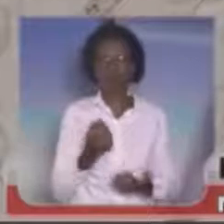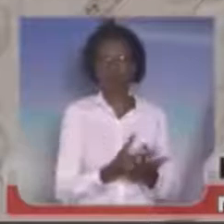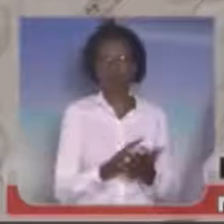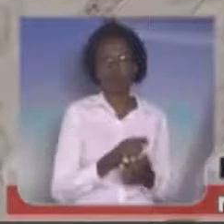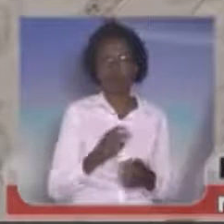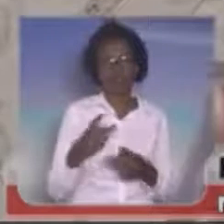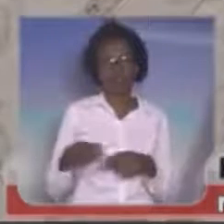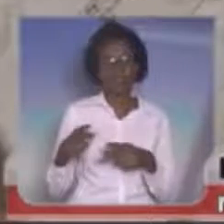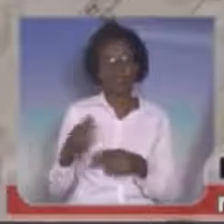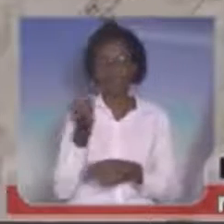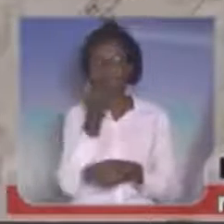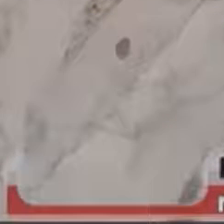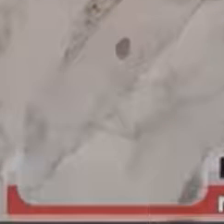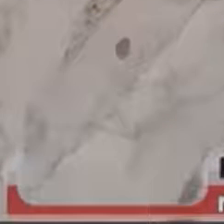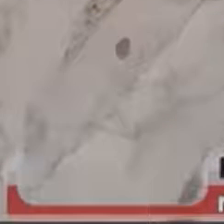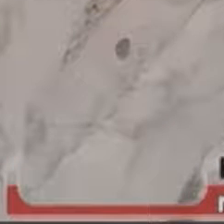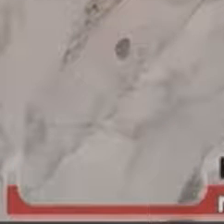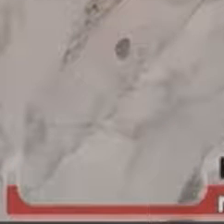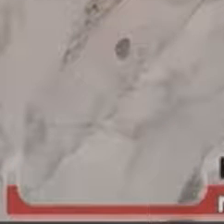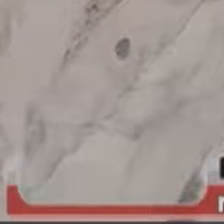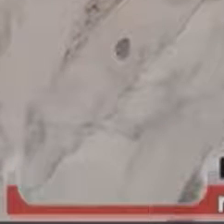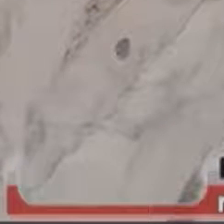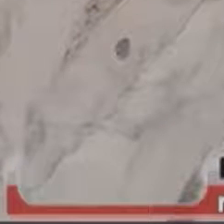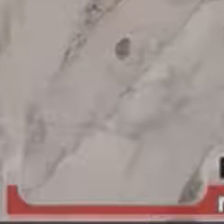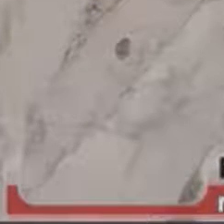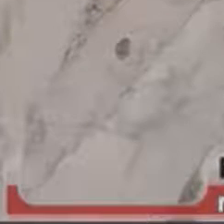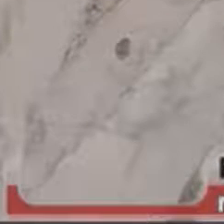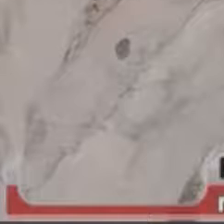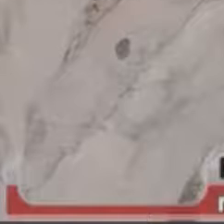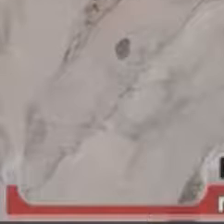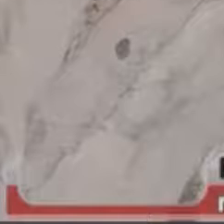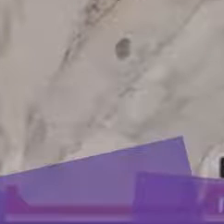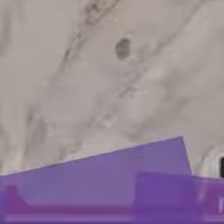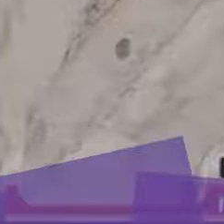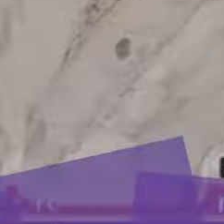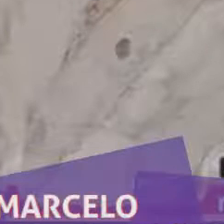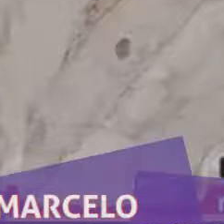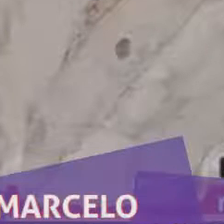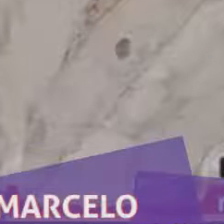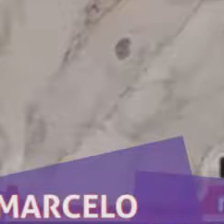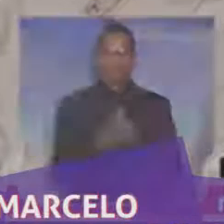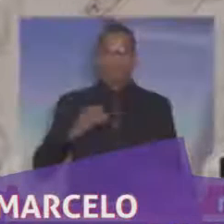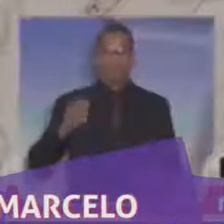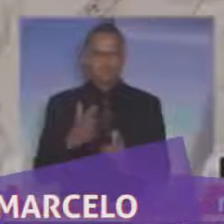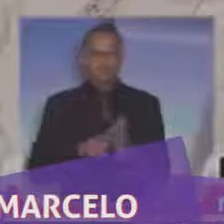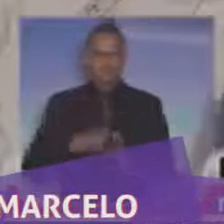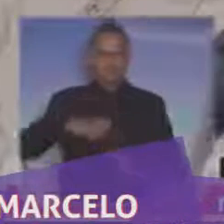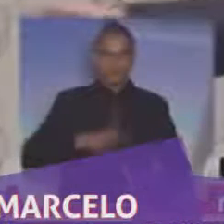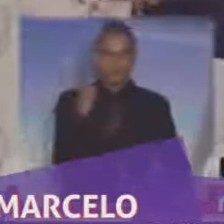circulou um documento oficial na casa dos 100 maiores devedores do estado de são paulo